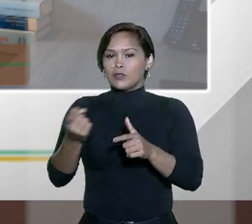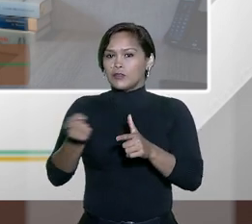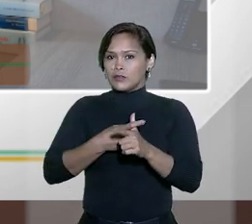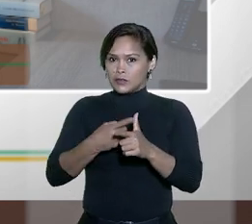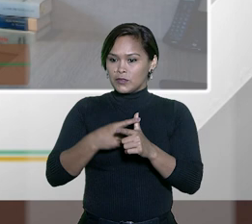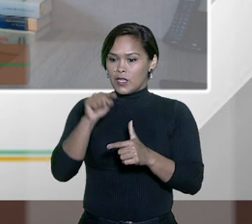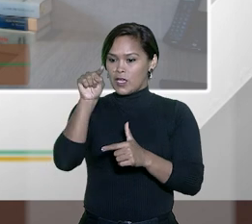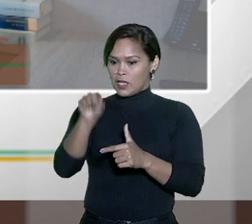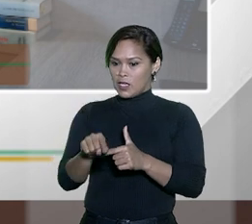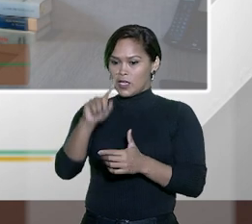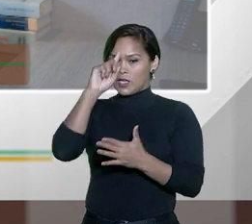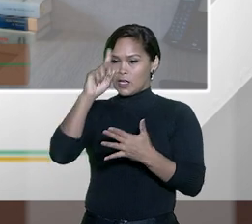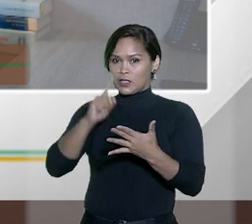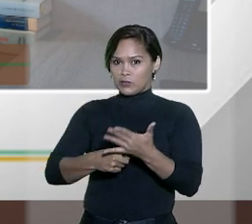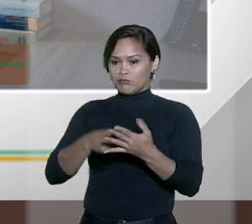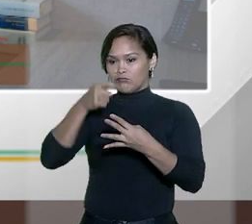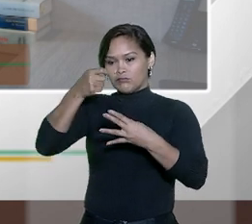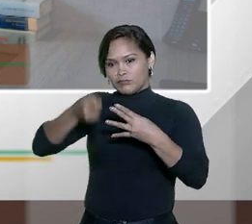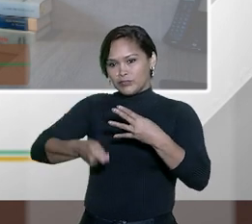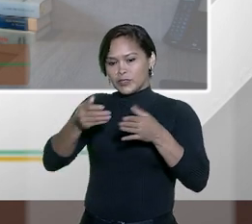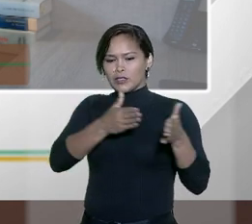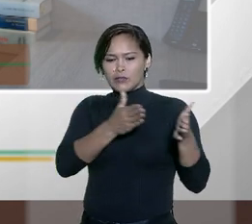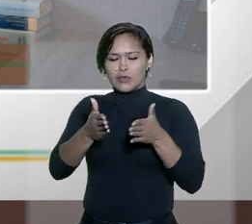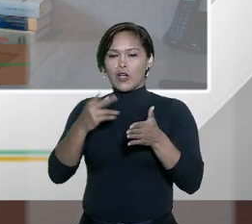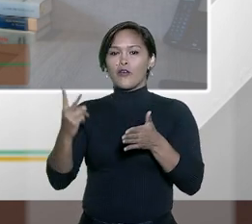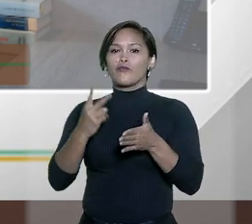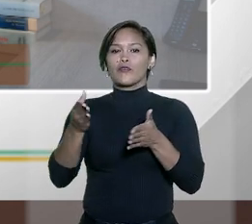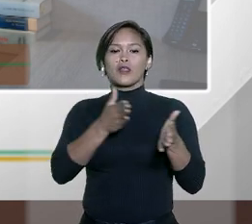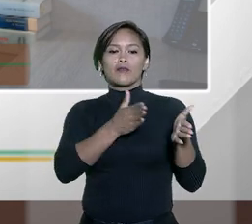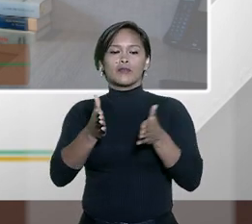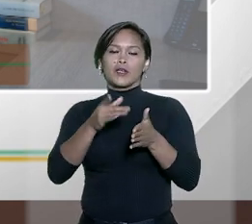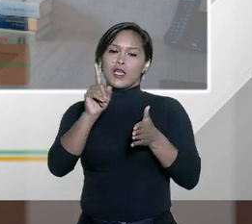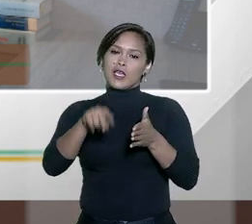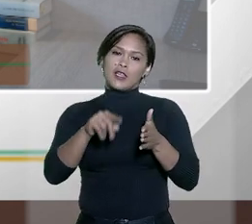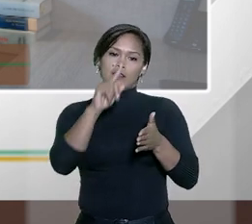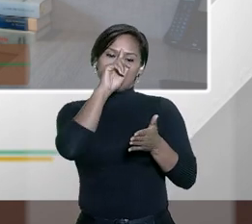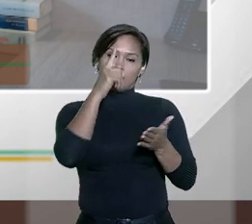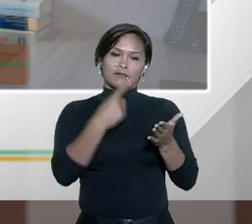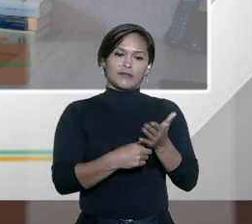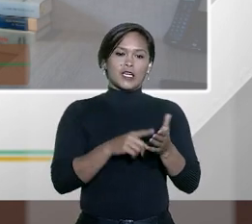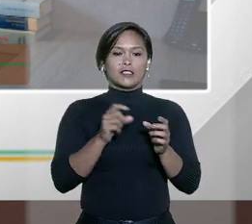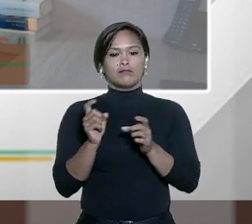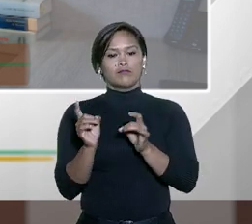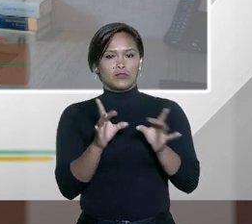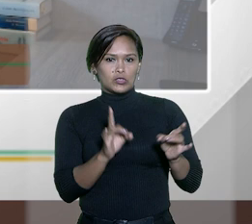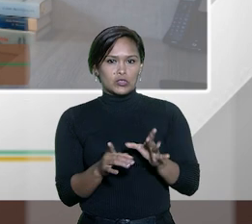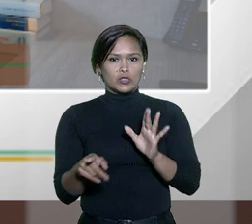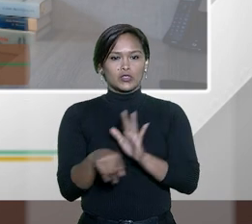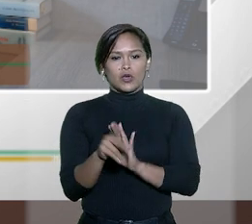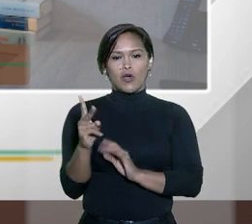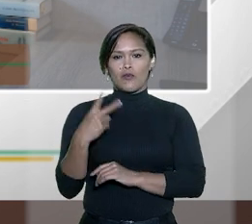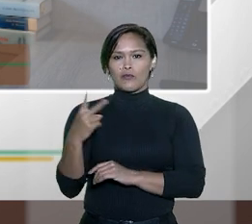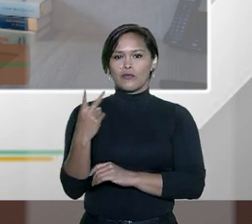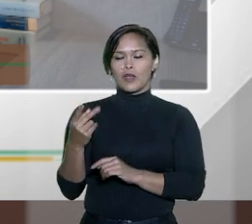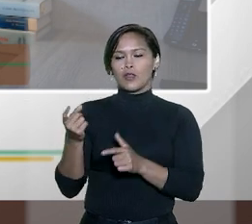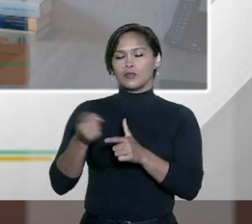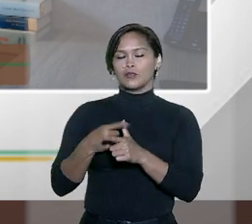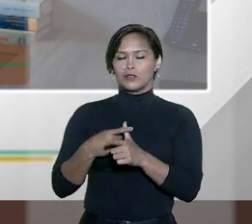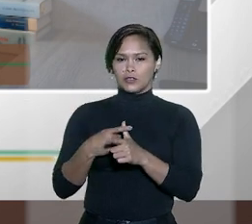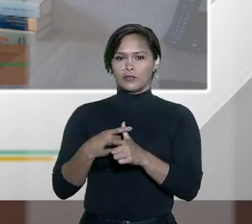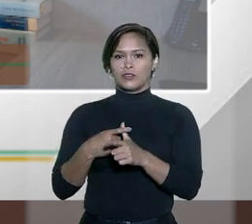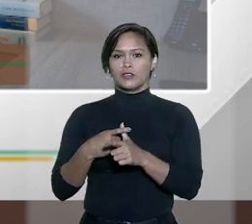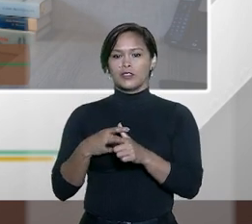dívida, e ele que decidirá sobre o destino do valor. Provavelmente ele vai descontar do valor do precatório o valor da